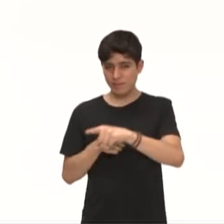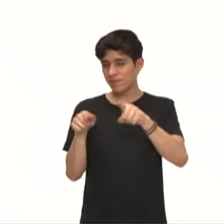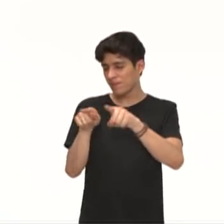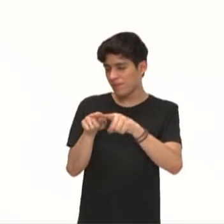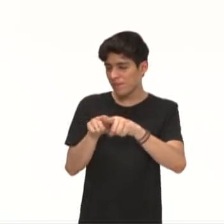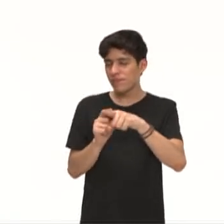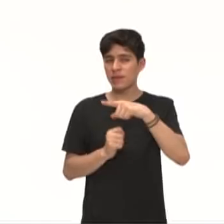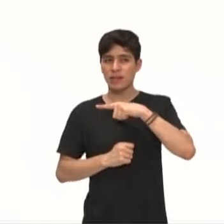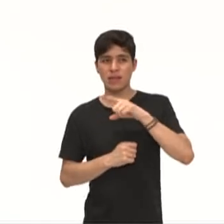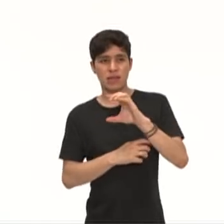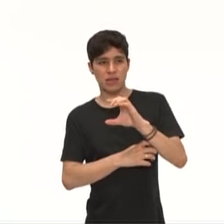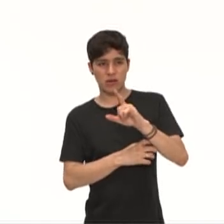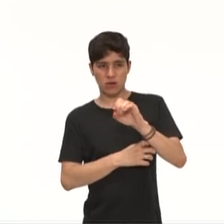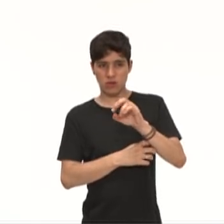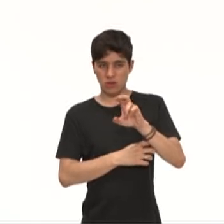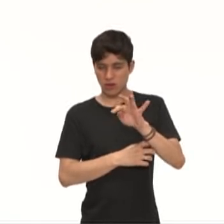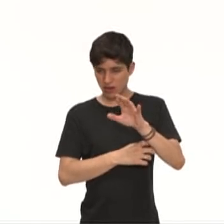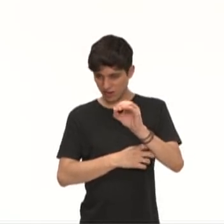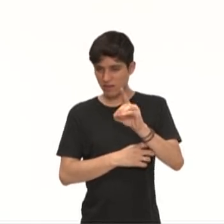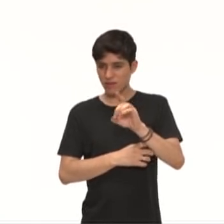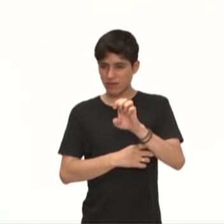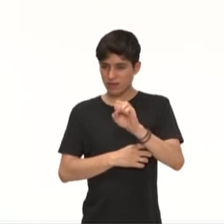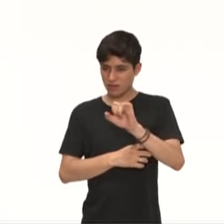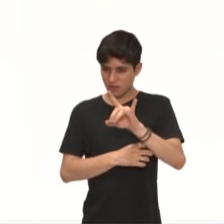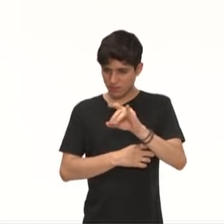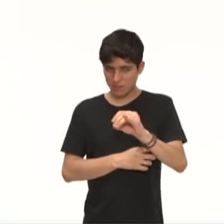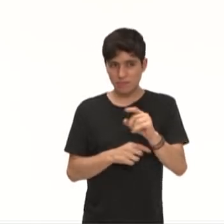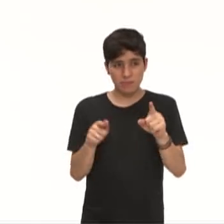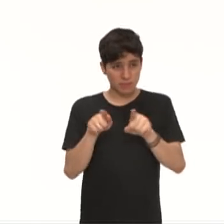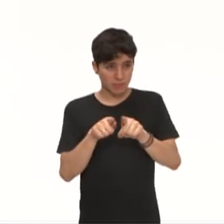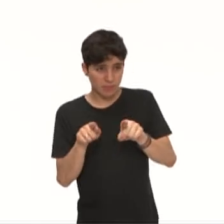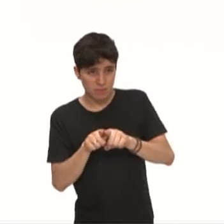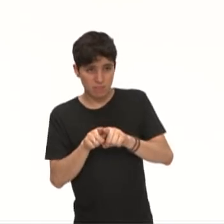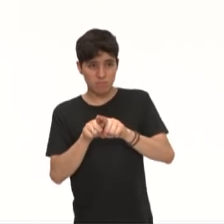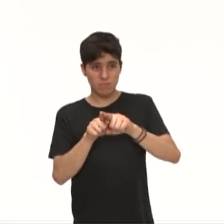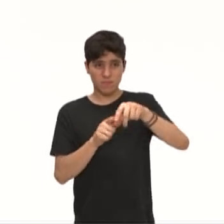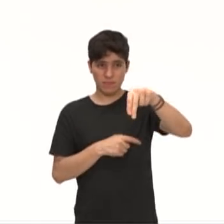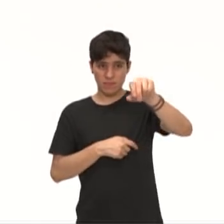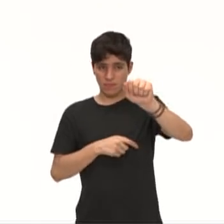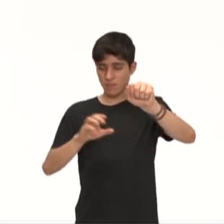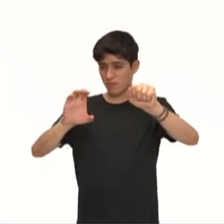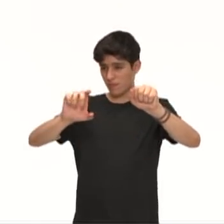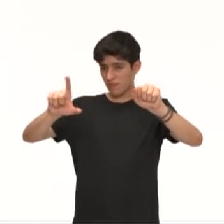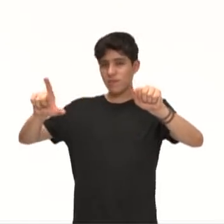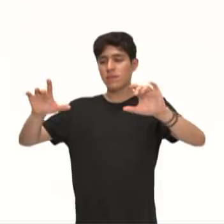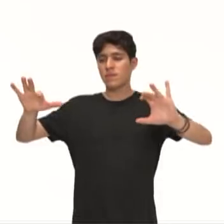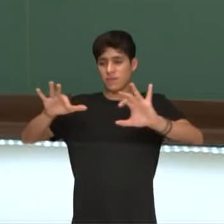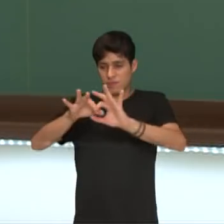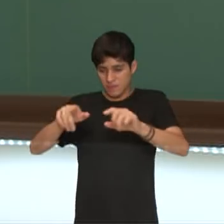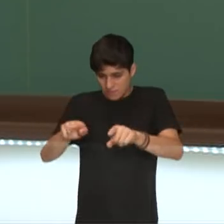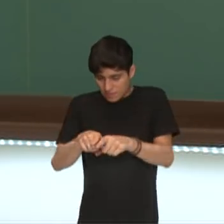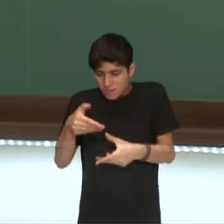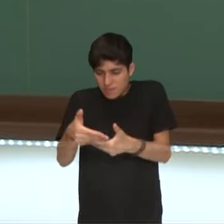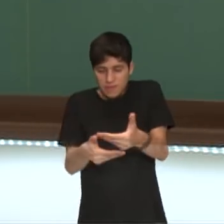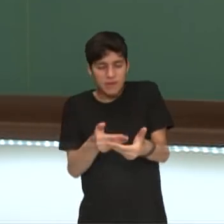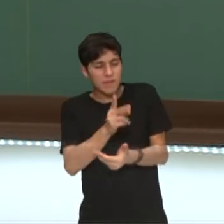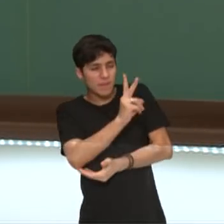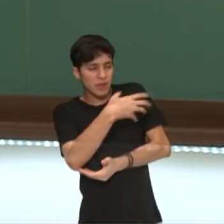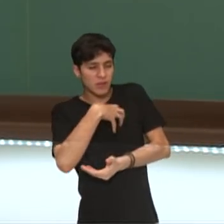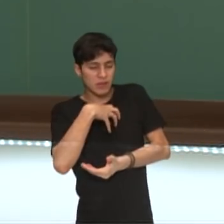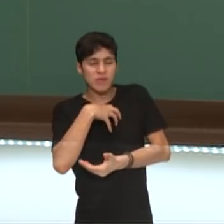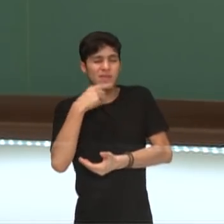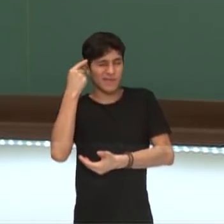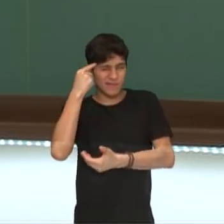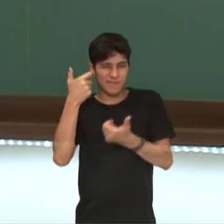tem o cloreto de sódio, que também é a mesma formação dos elementos ali, sódio e cloro, que também segue o mesmo princípio aí,